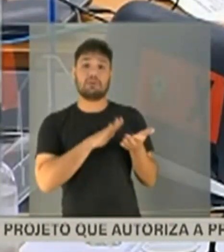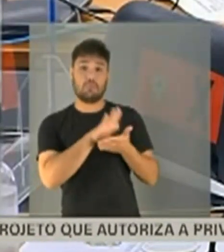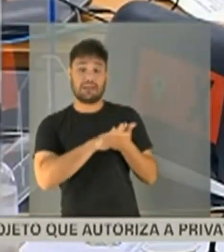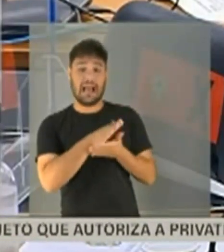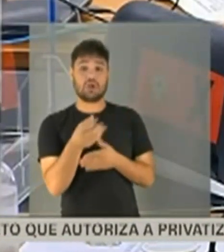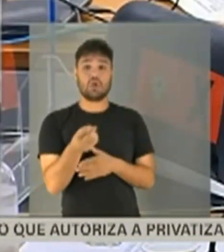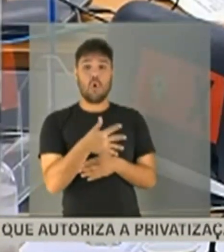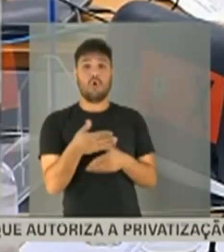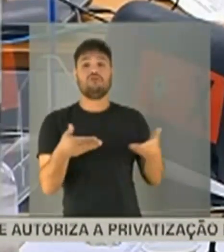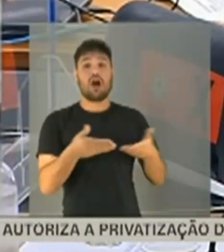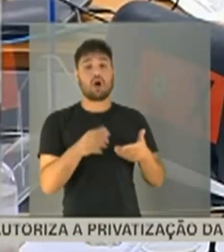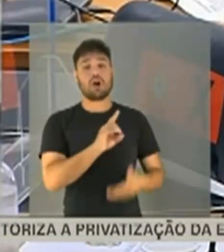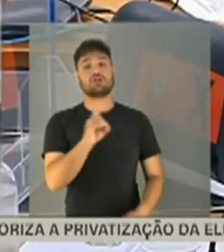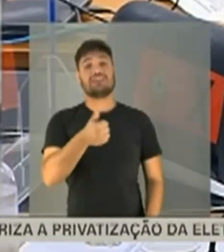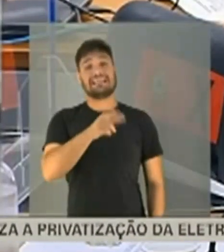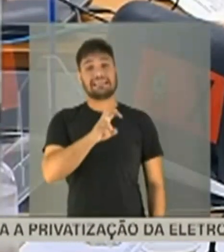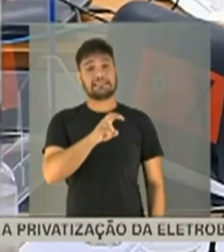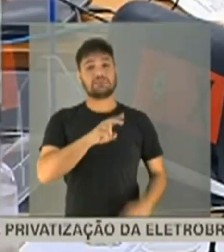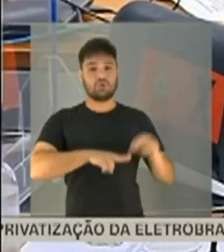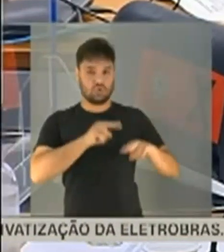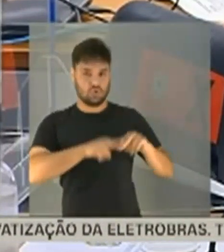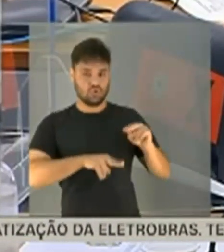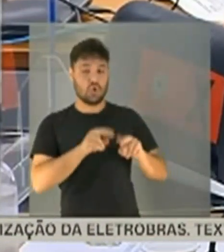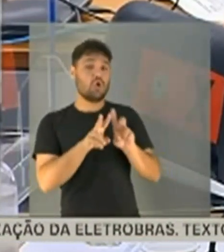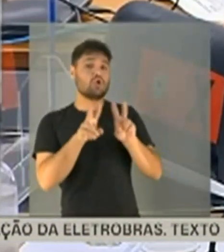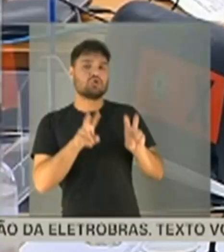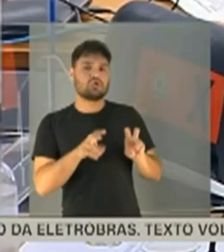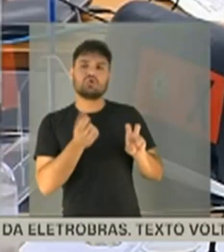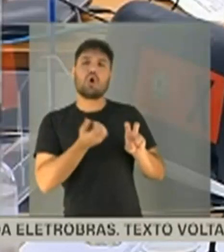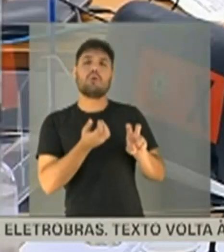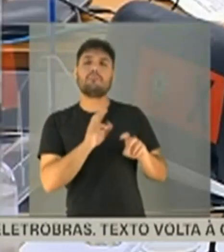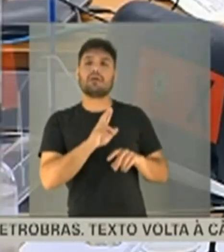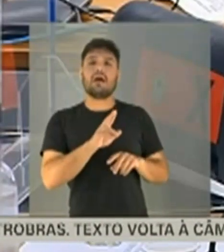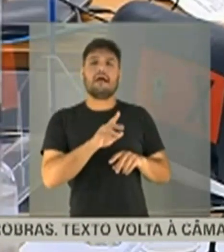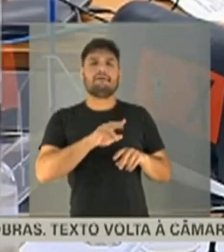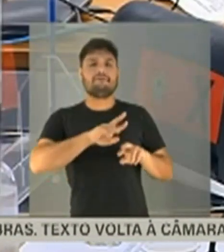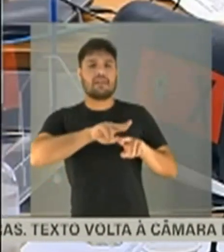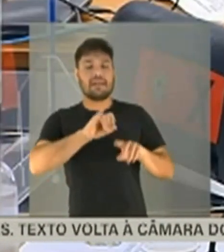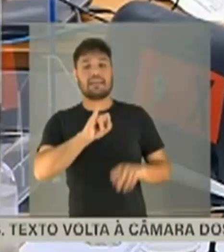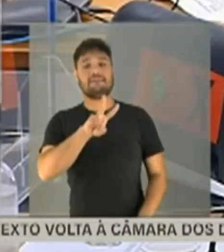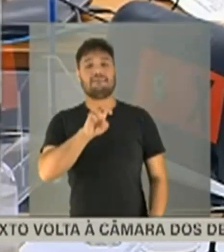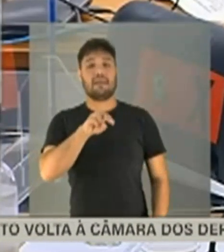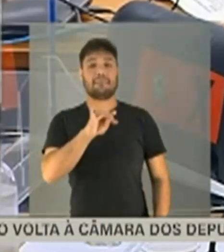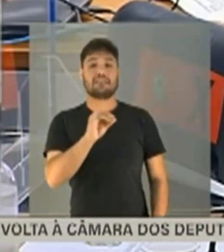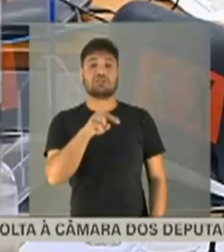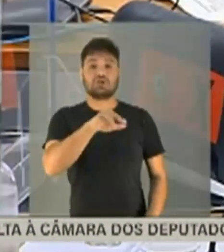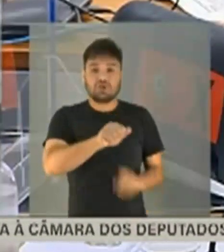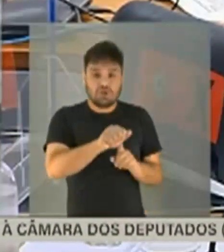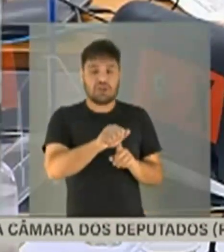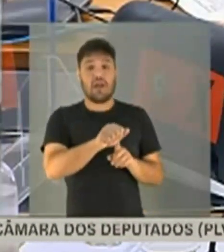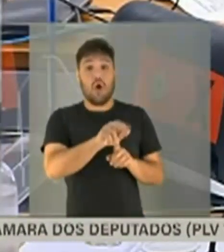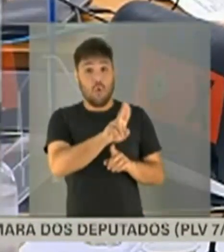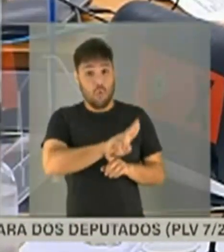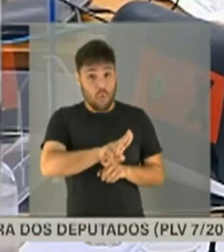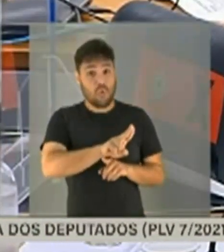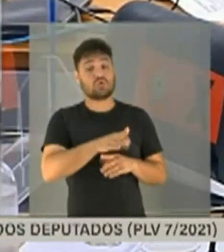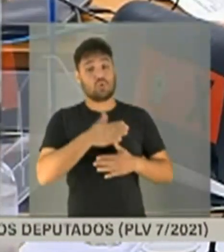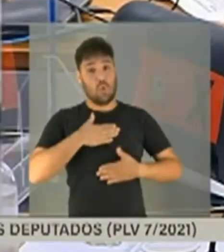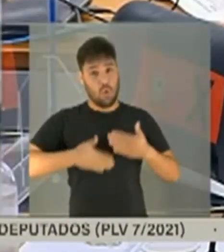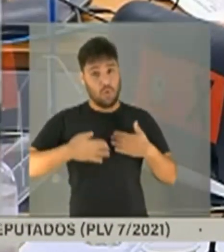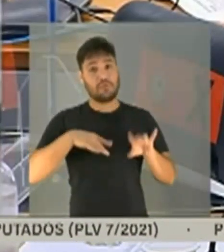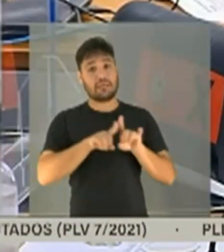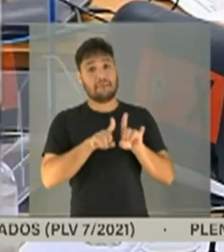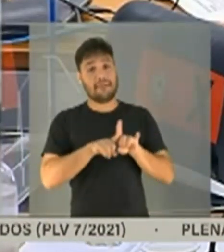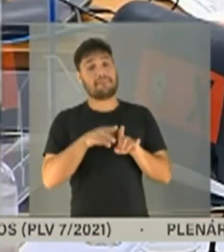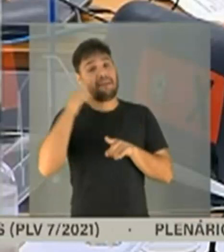recentíssimo, agora do dia 15 de junho, sobre os vários mecanismos de ação da ivermectina, inclusive antiviral,